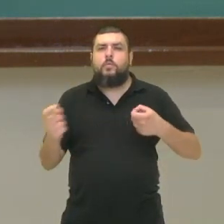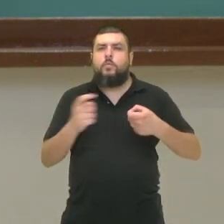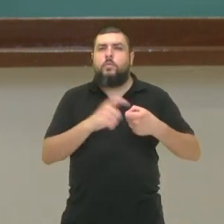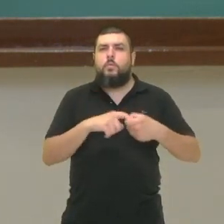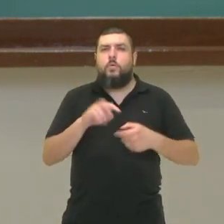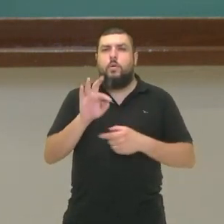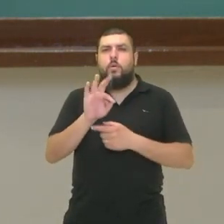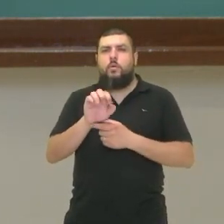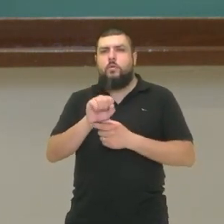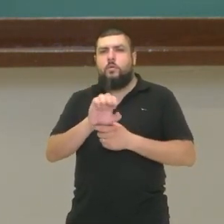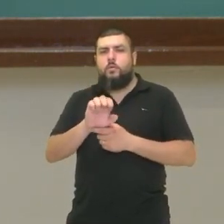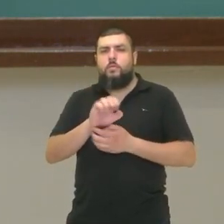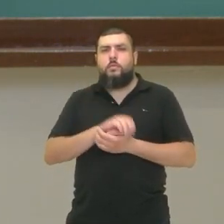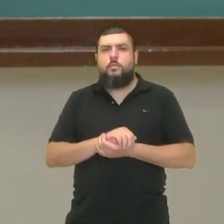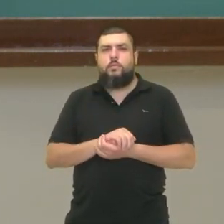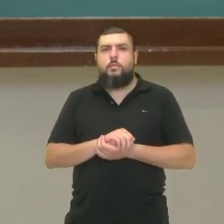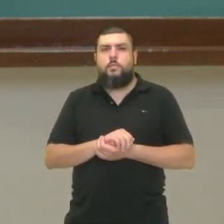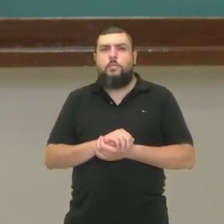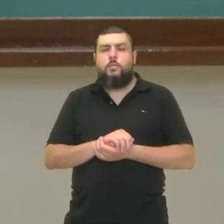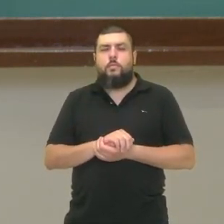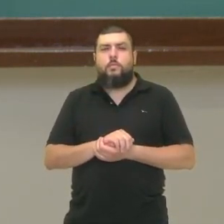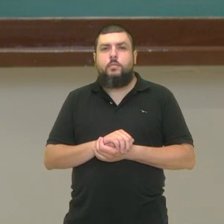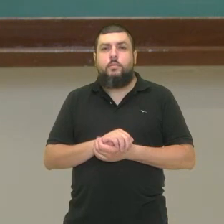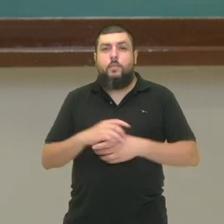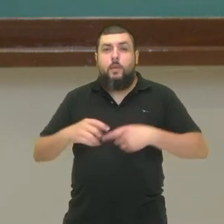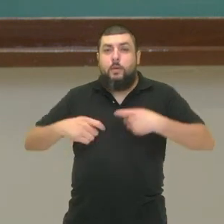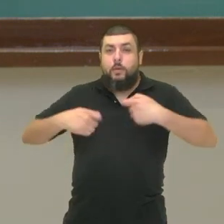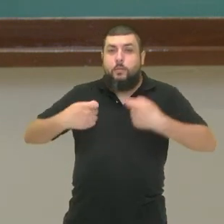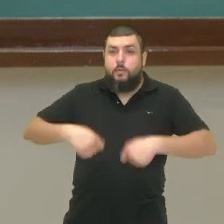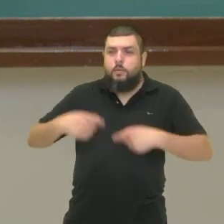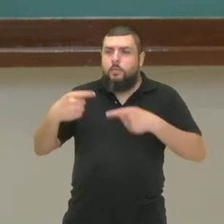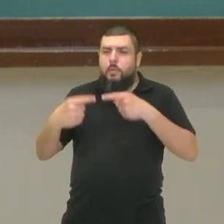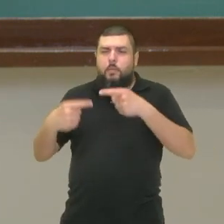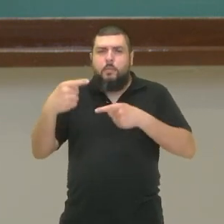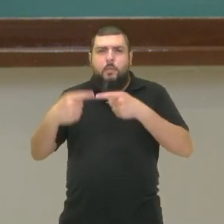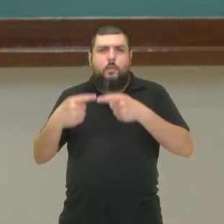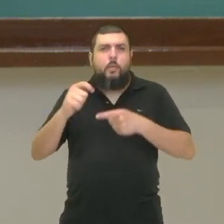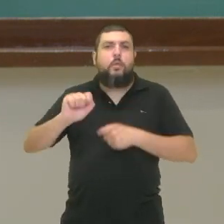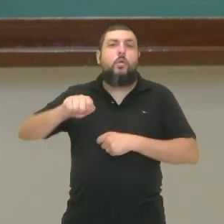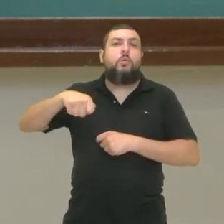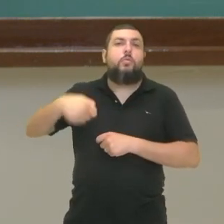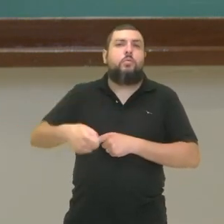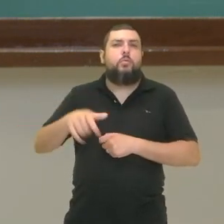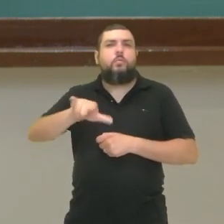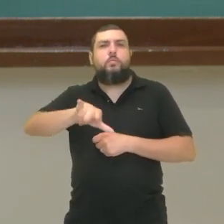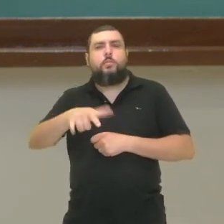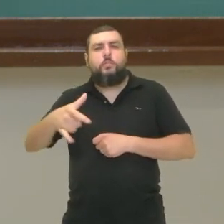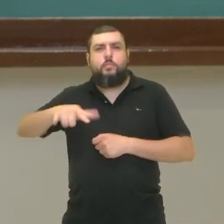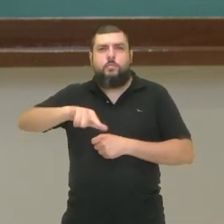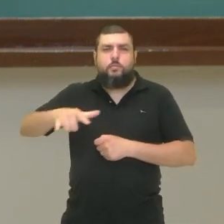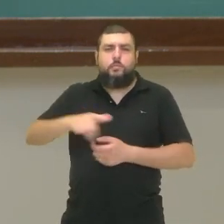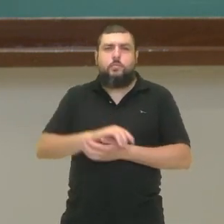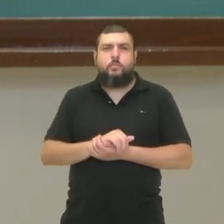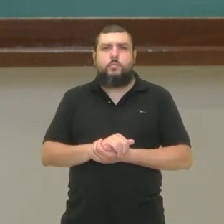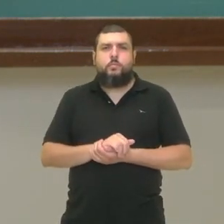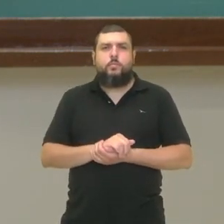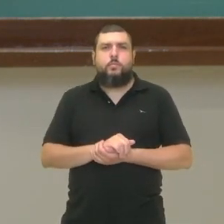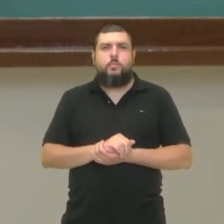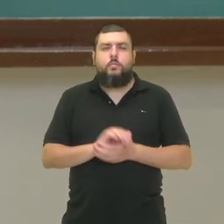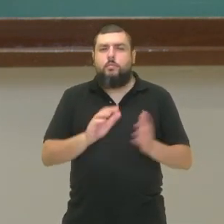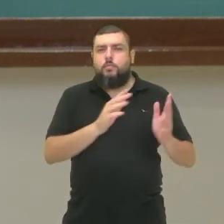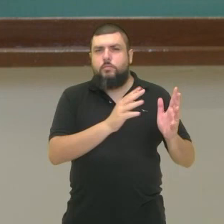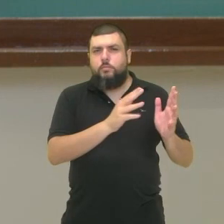tese? Torna-se necessário o debate acerca da manipulação. Então, eu coloquei aqui no